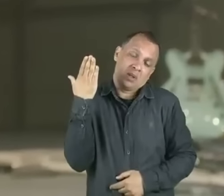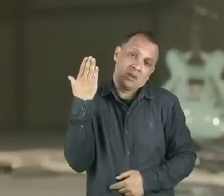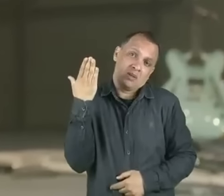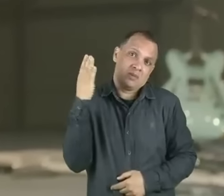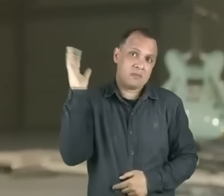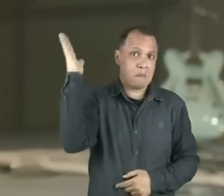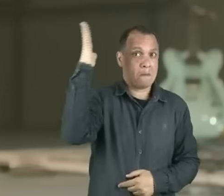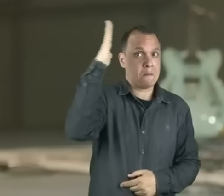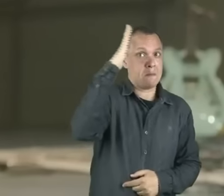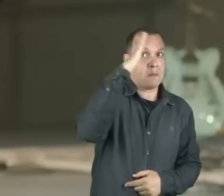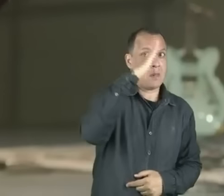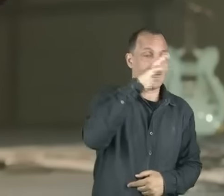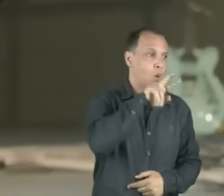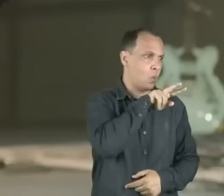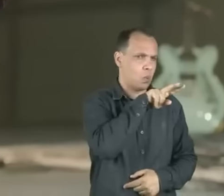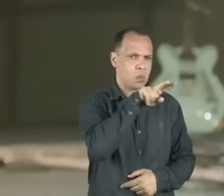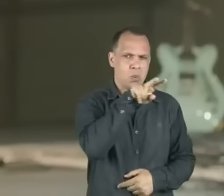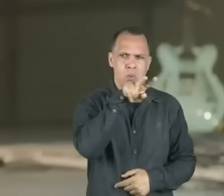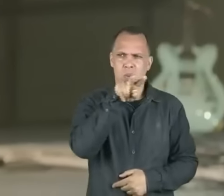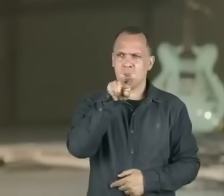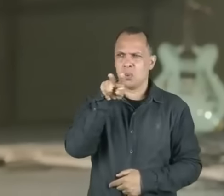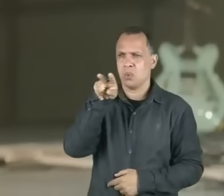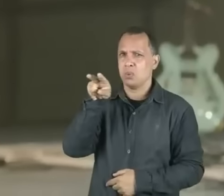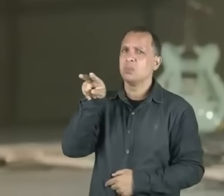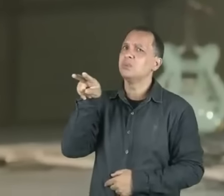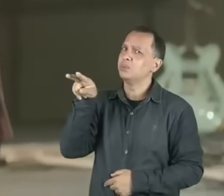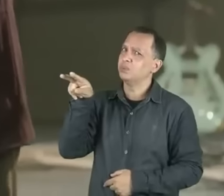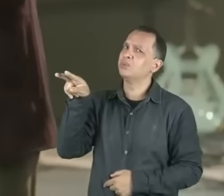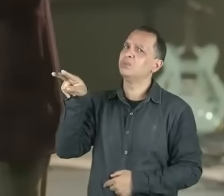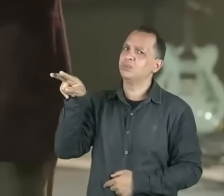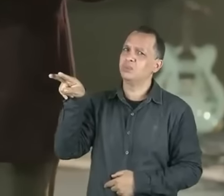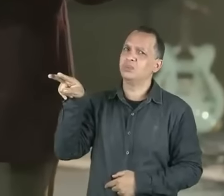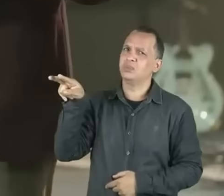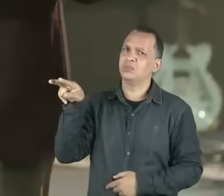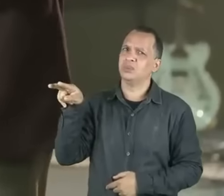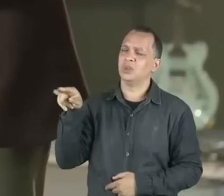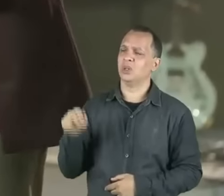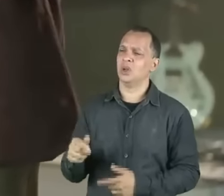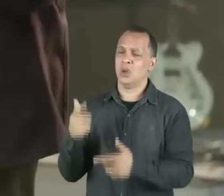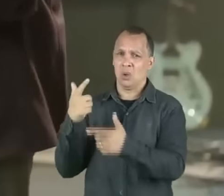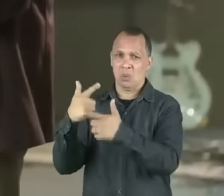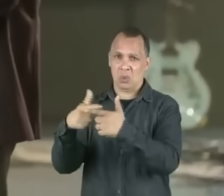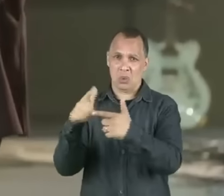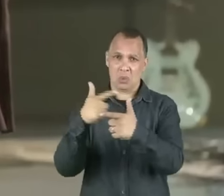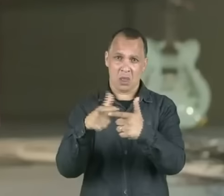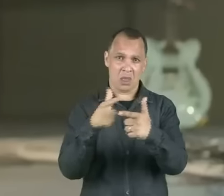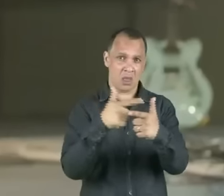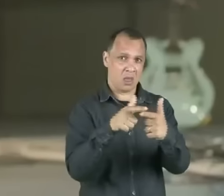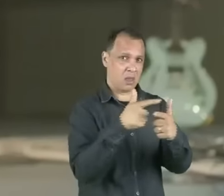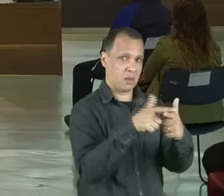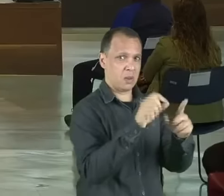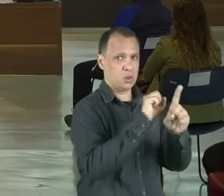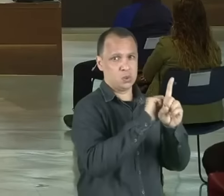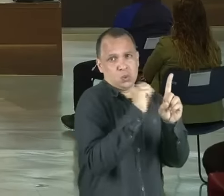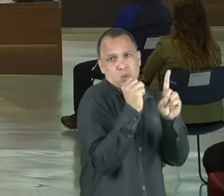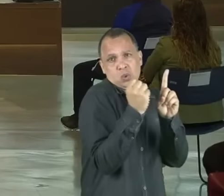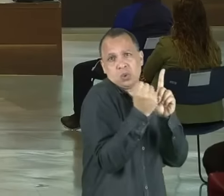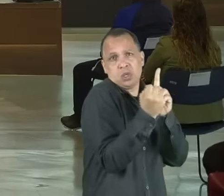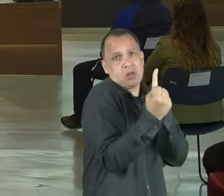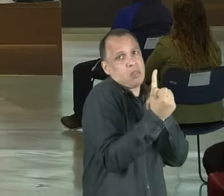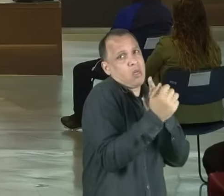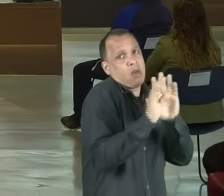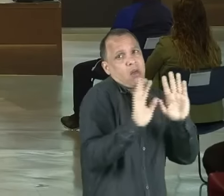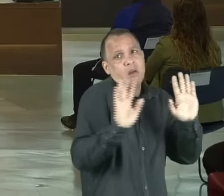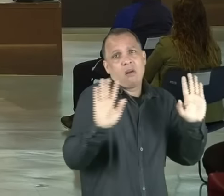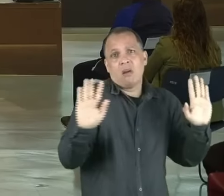e com os males do mundo as coisas fora do lugar do mundo e das circunstâncias